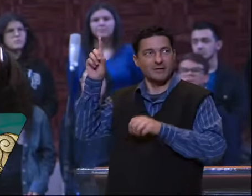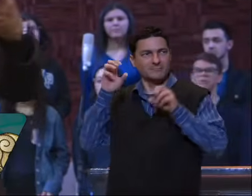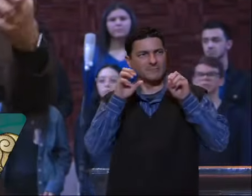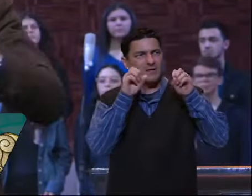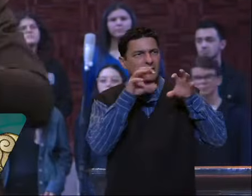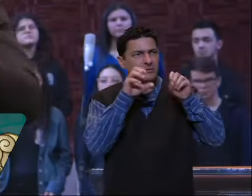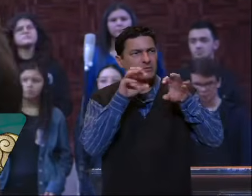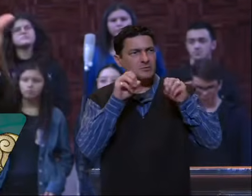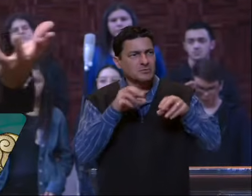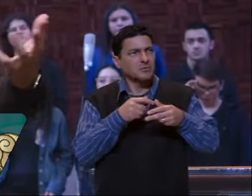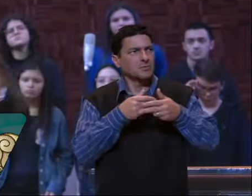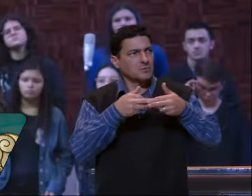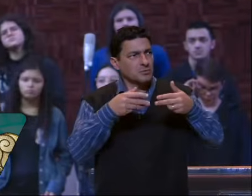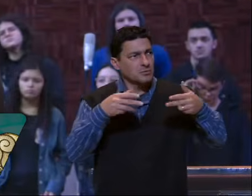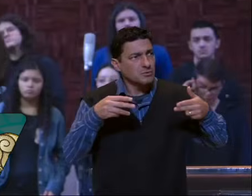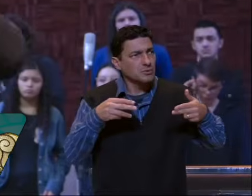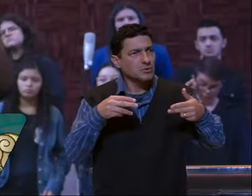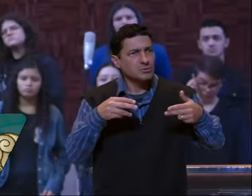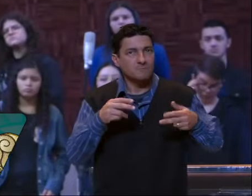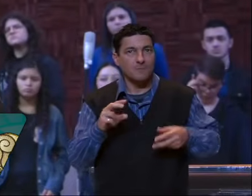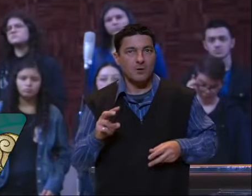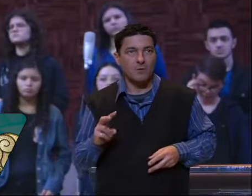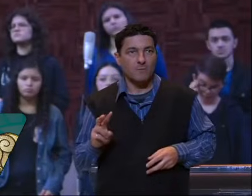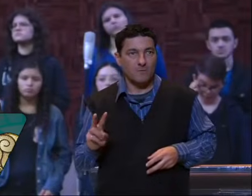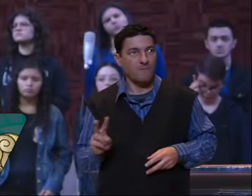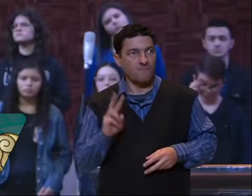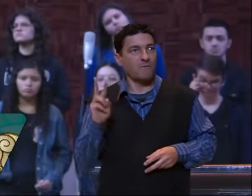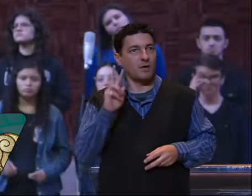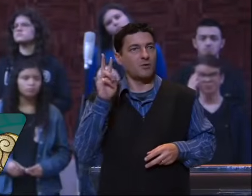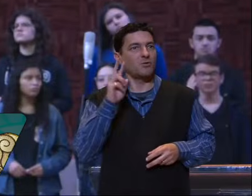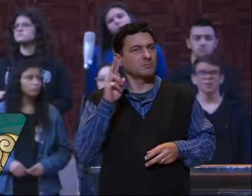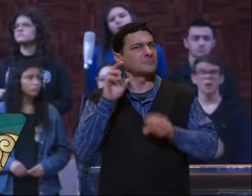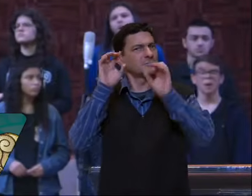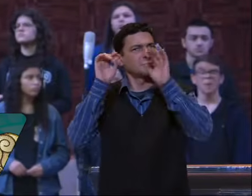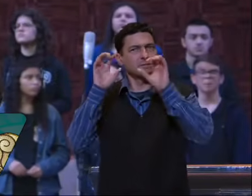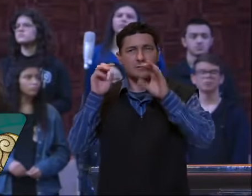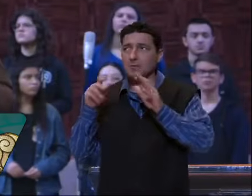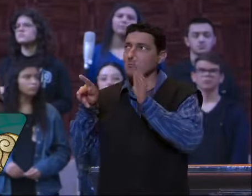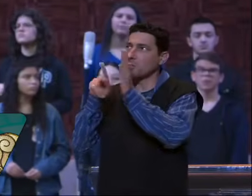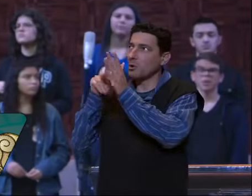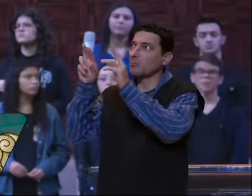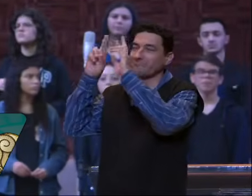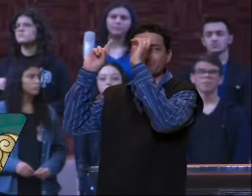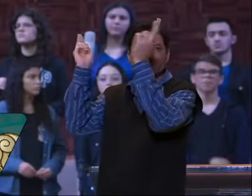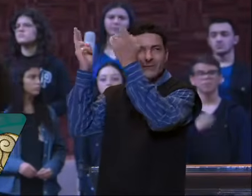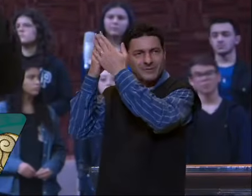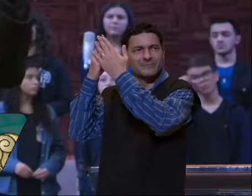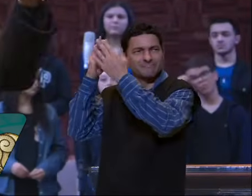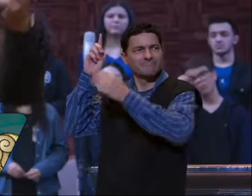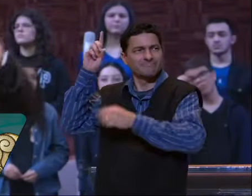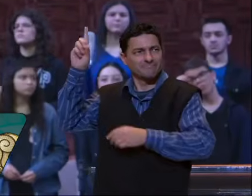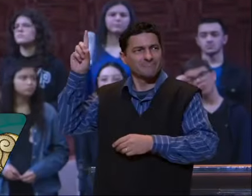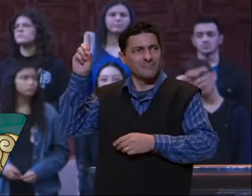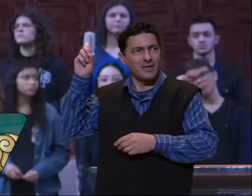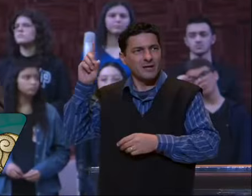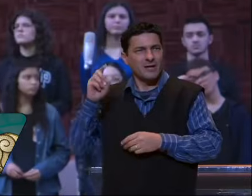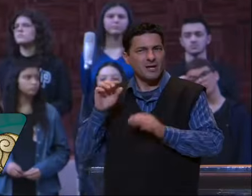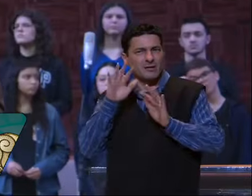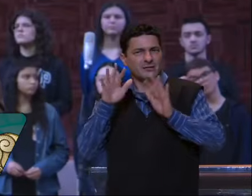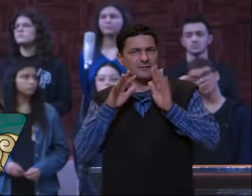Muitas vezes a gente diz: eu sou um cristão, porque põe um crucifixo no peito, eu sou um cristão. Ou eu vou de vez em quando.